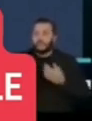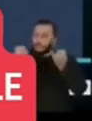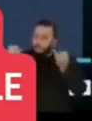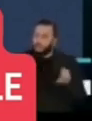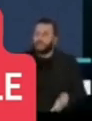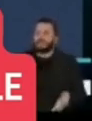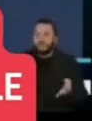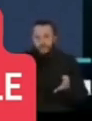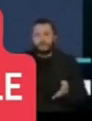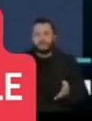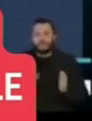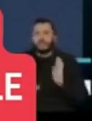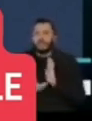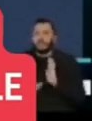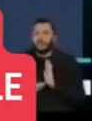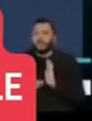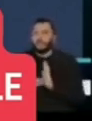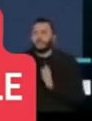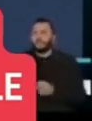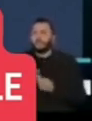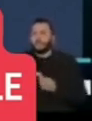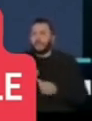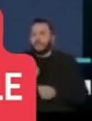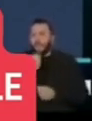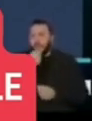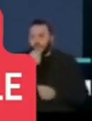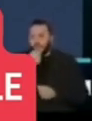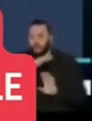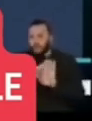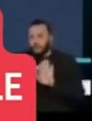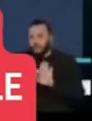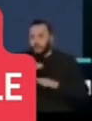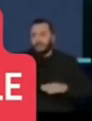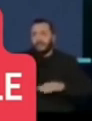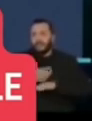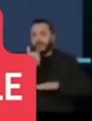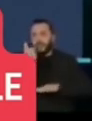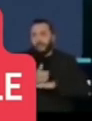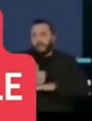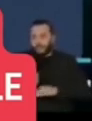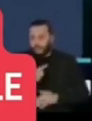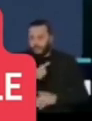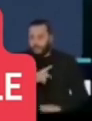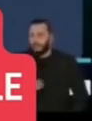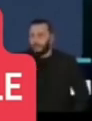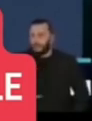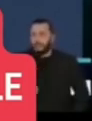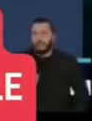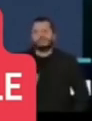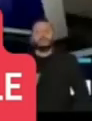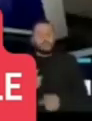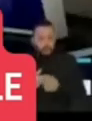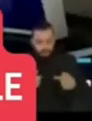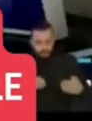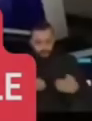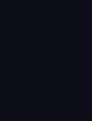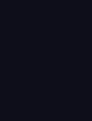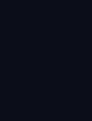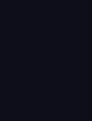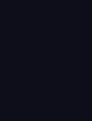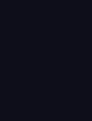na Câmara dos Deputados suas declarações de cunho golpista. E ironizou: a semana promete.